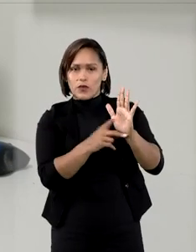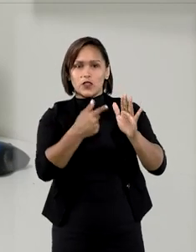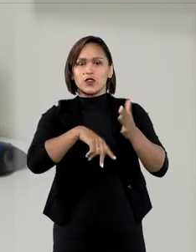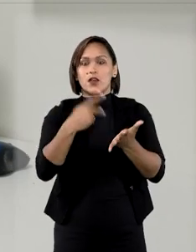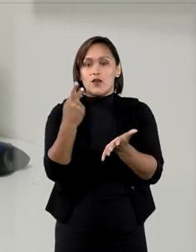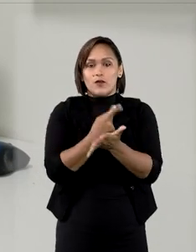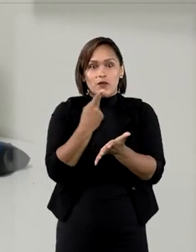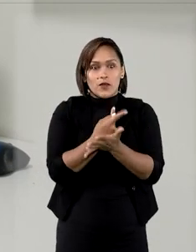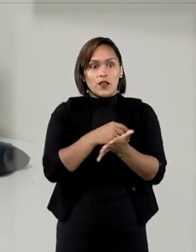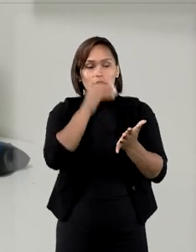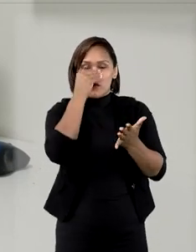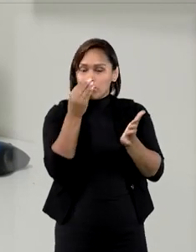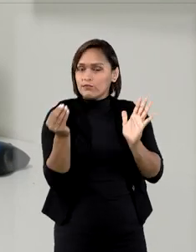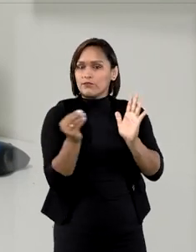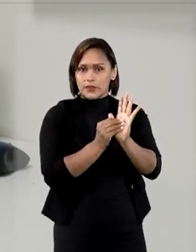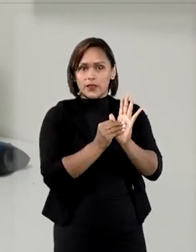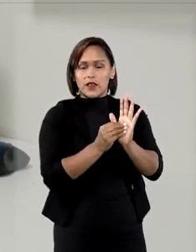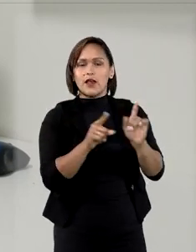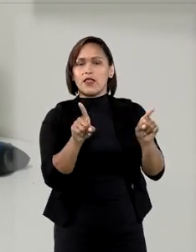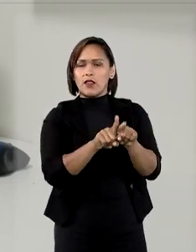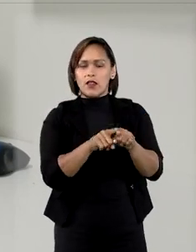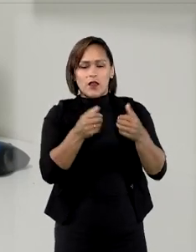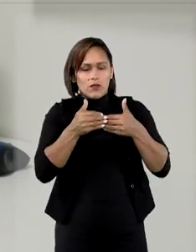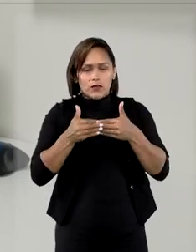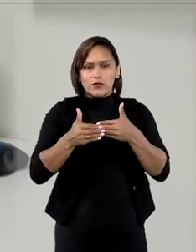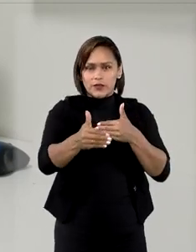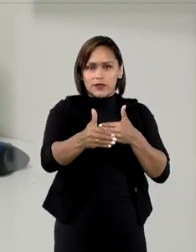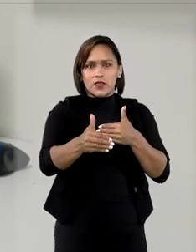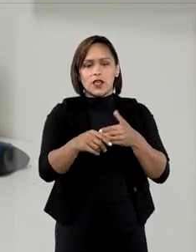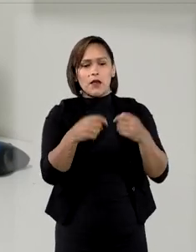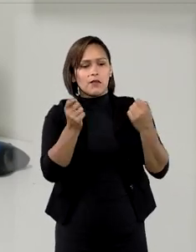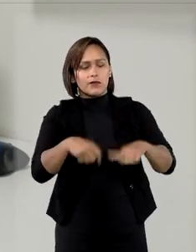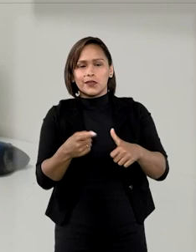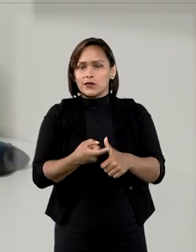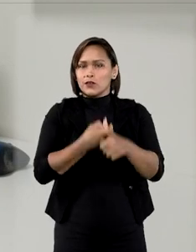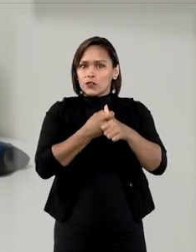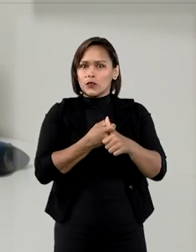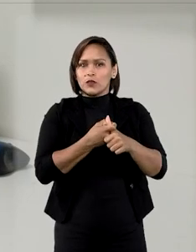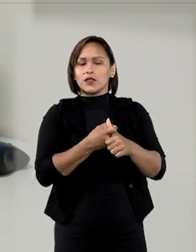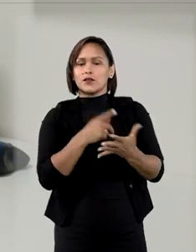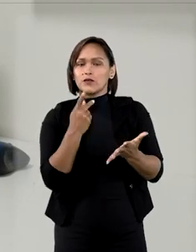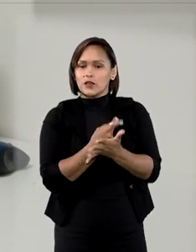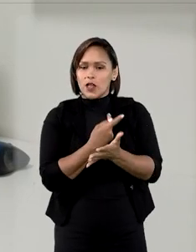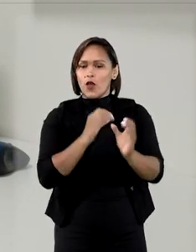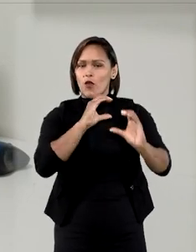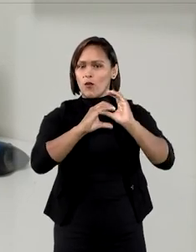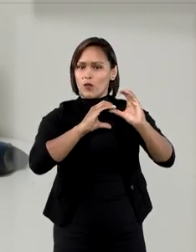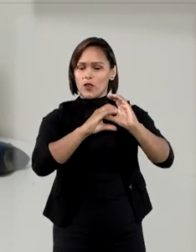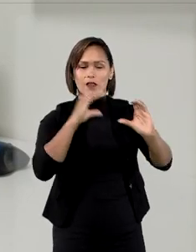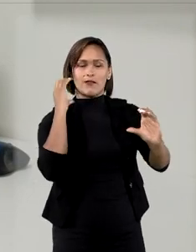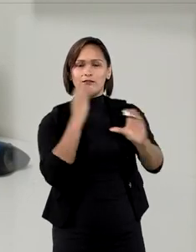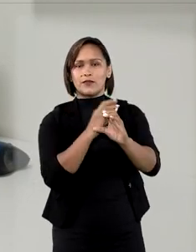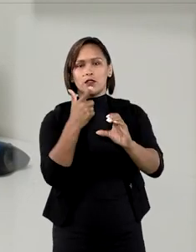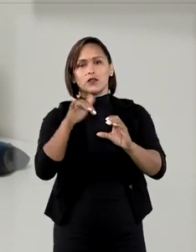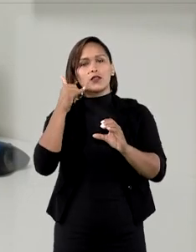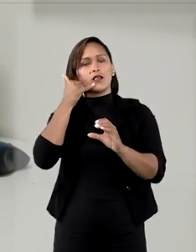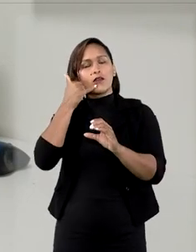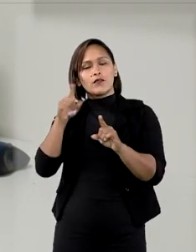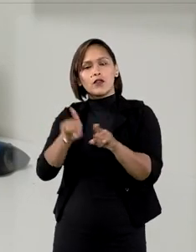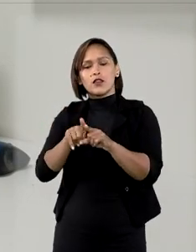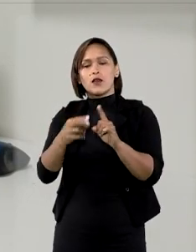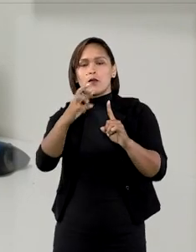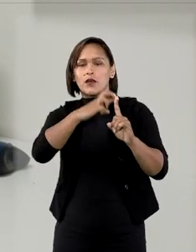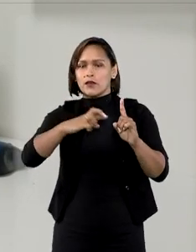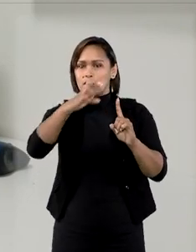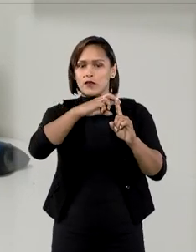forma ilícita de interceptação, esse procedimento acarretaria a suspensão indevida da comunicação telefônica e telemática